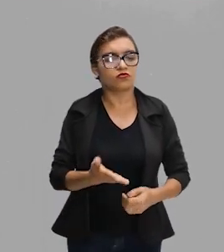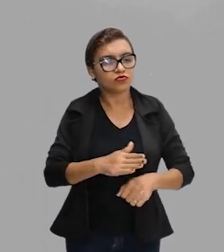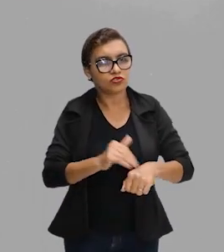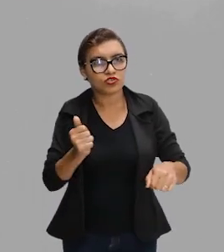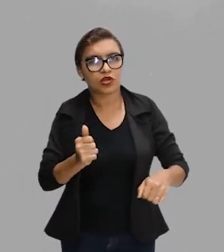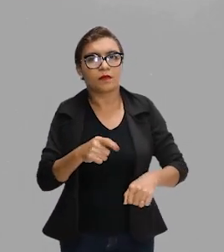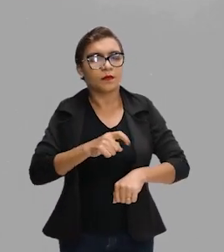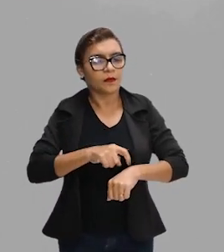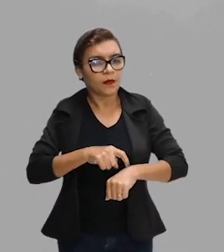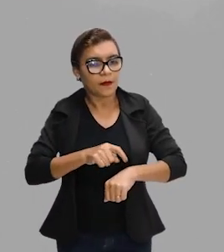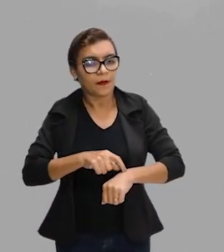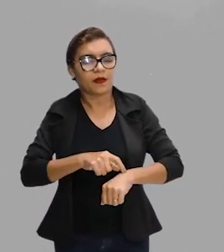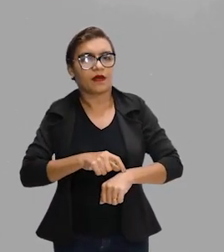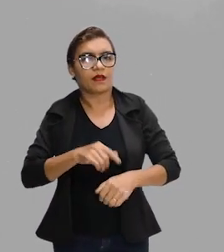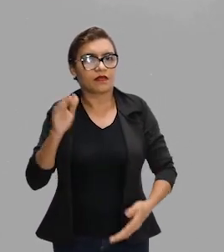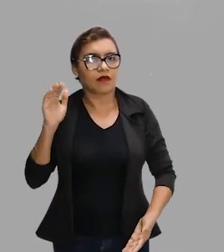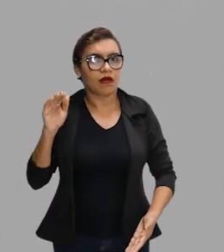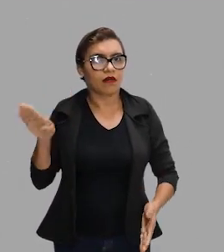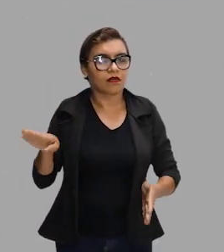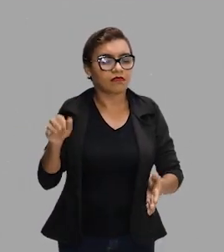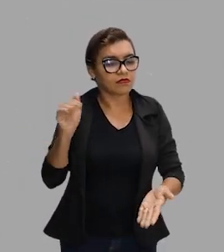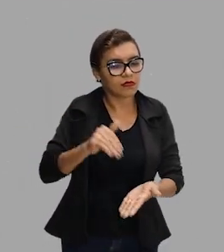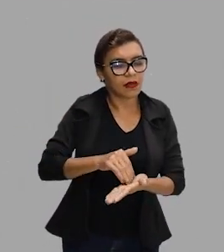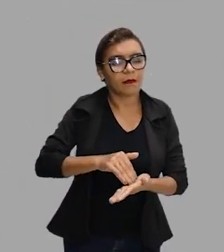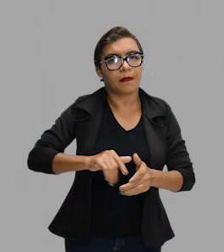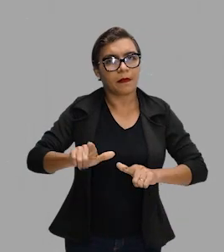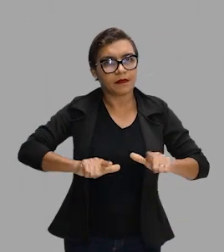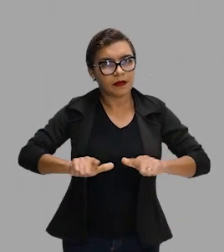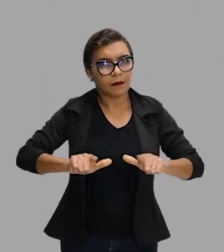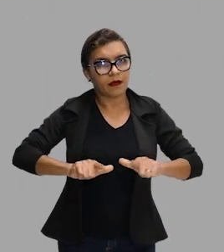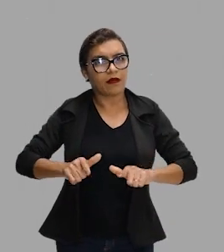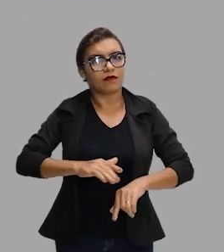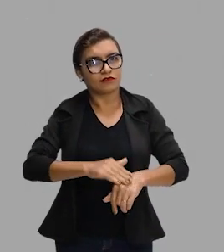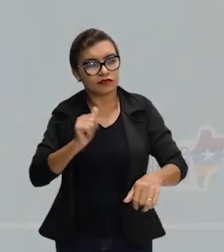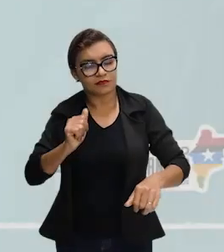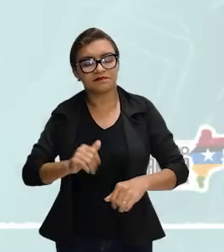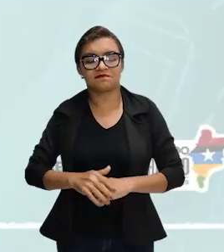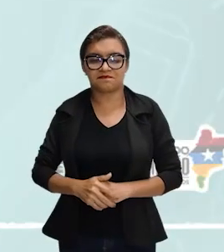para trabalhar. Como a la una, como uma.